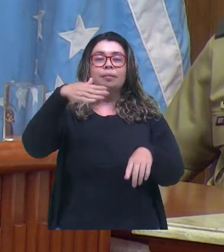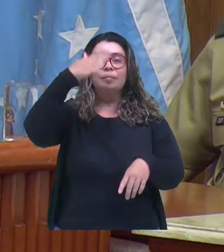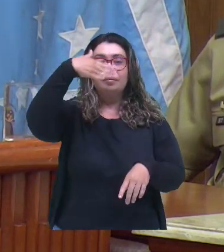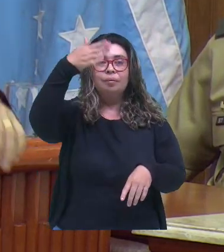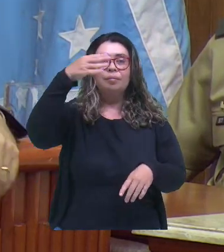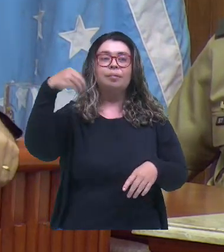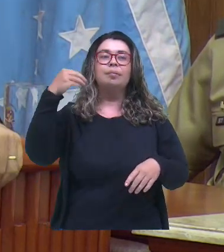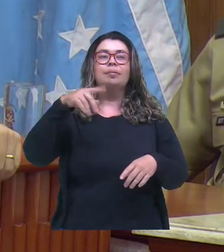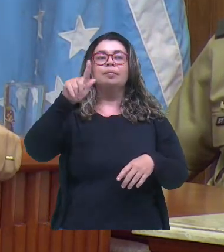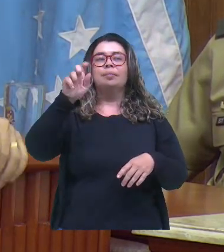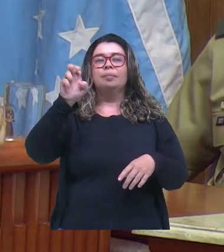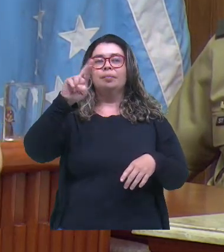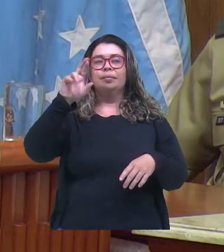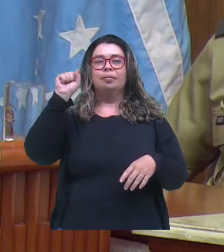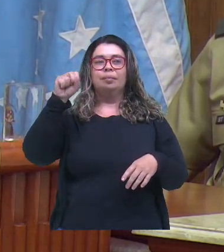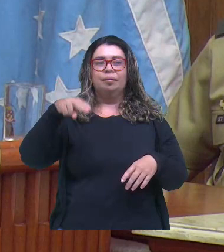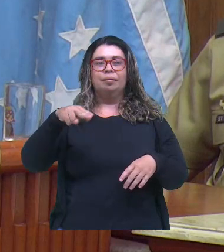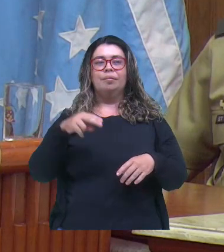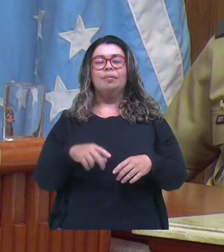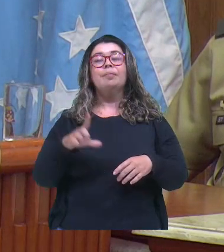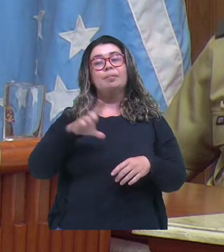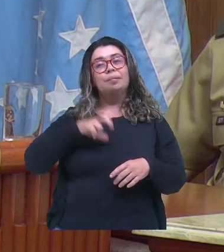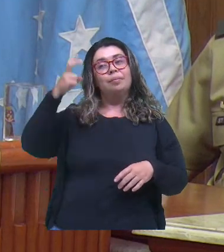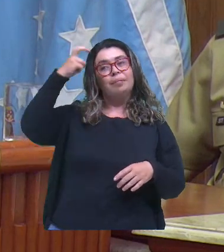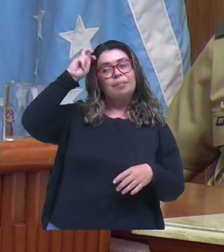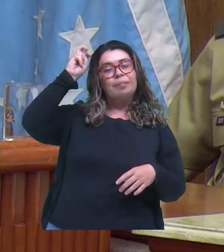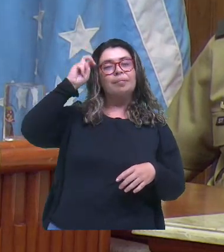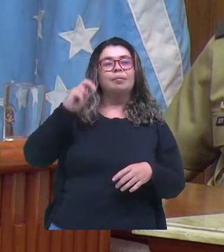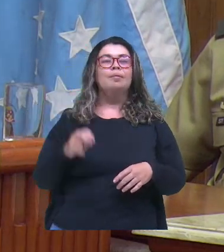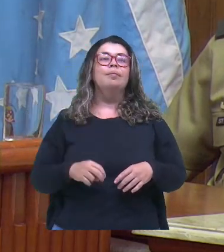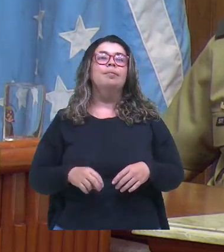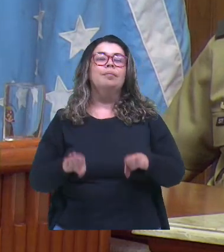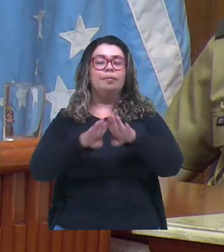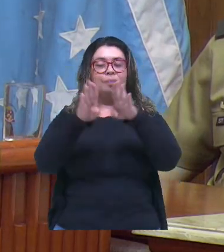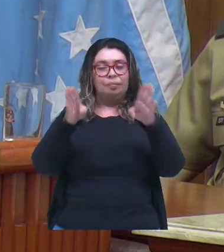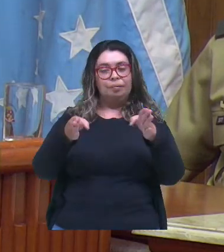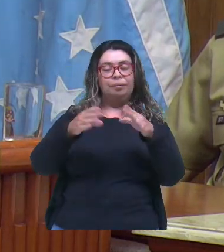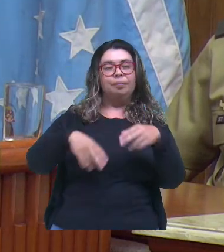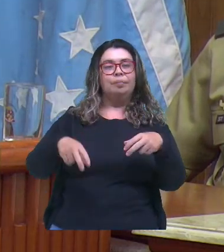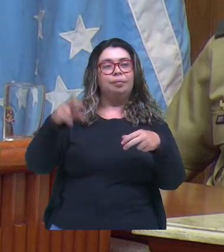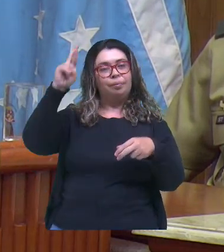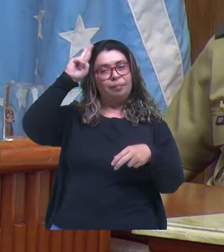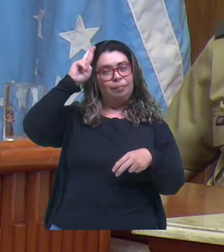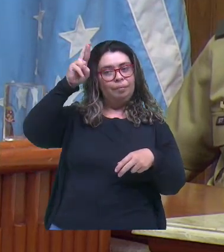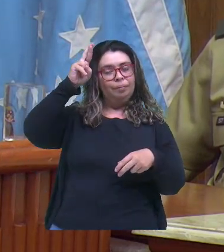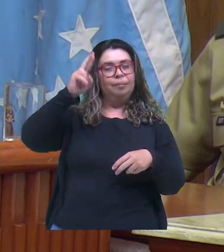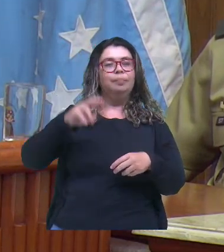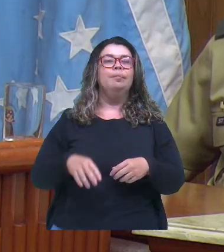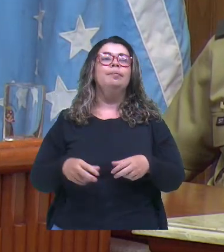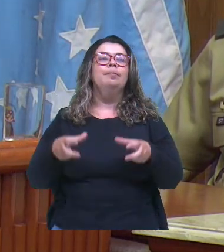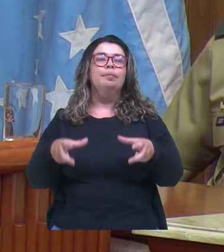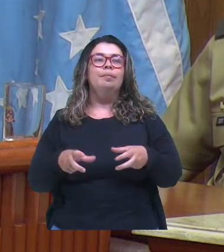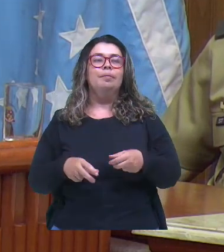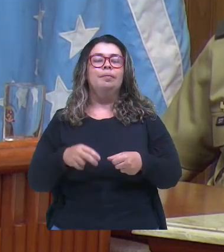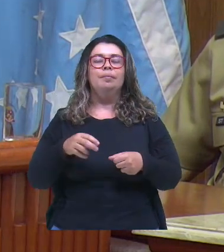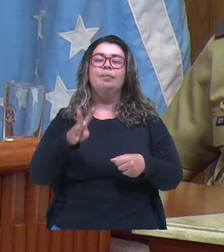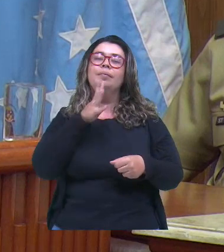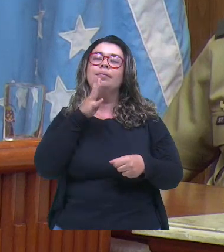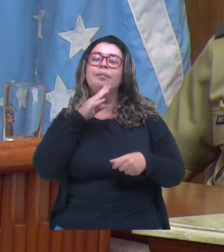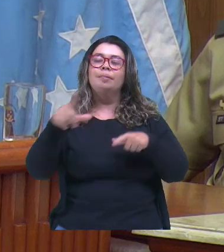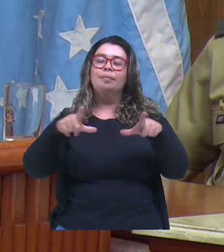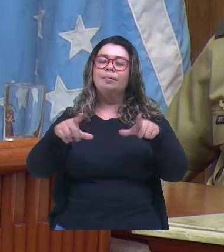Gerson apresentou o projeto, apresentou a ideia, e a mesa diretora da Câmara deu vazão para reconhecer o trabalho de cada um de